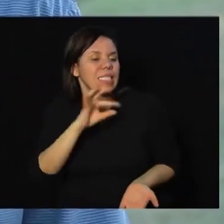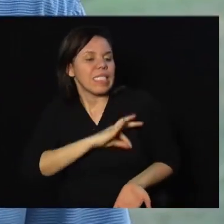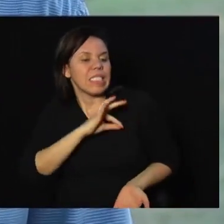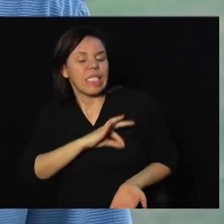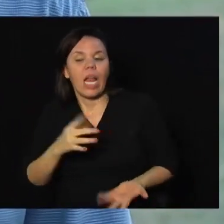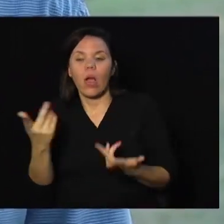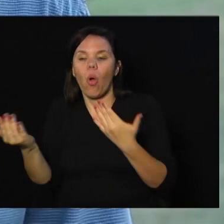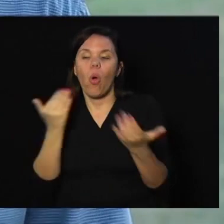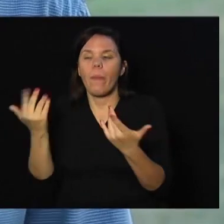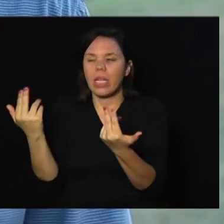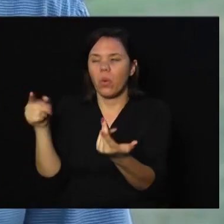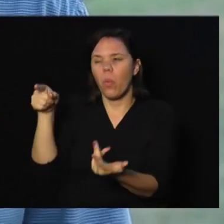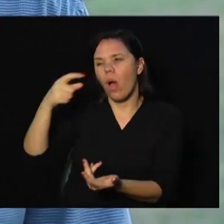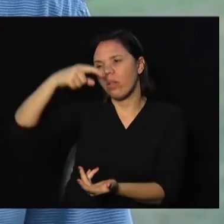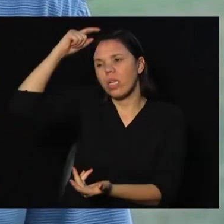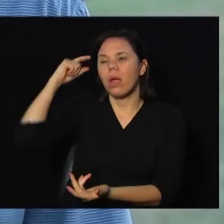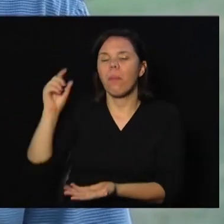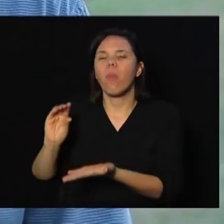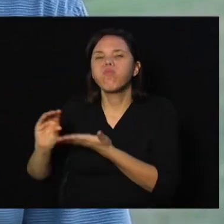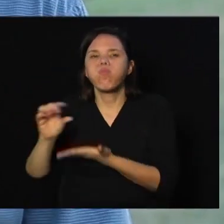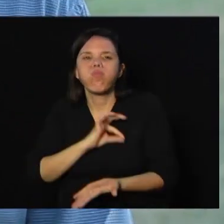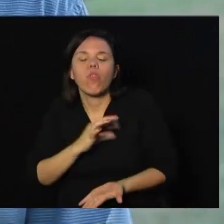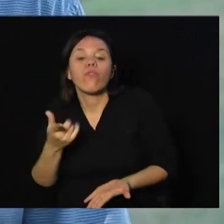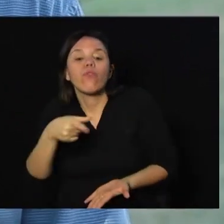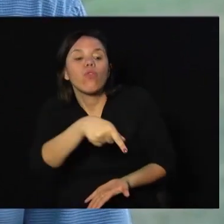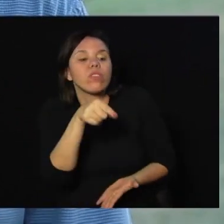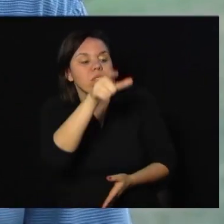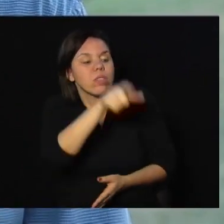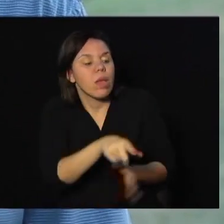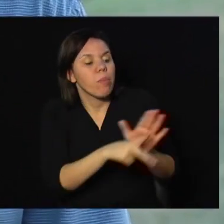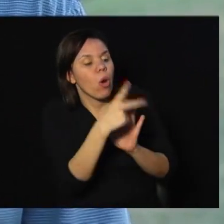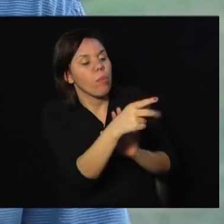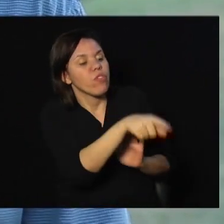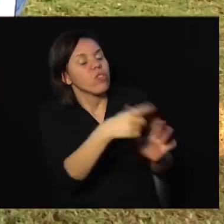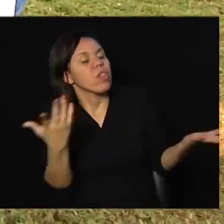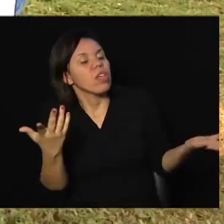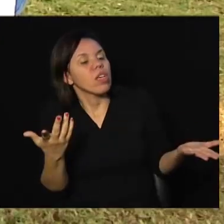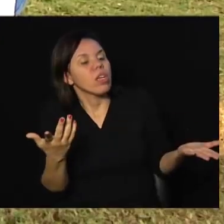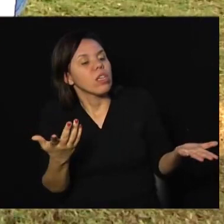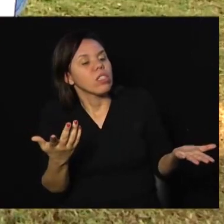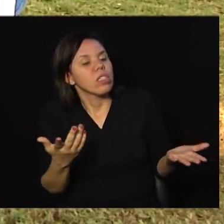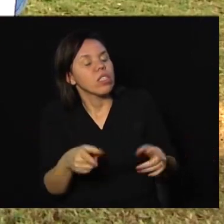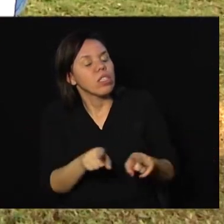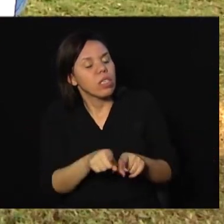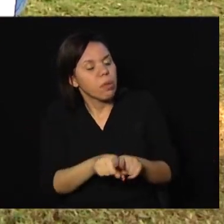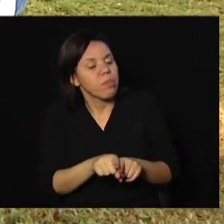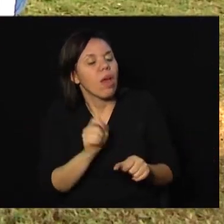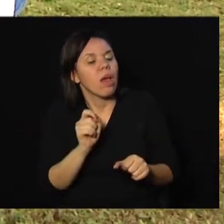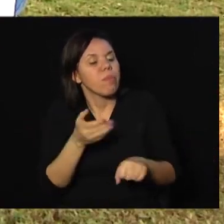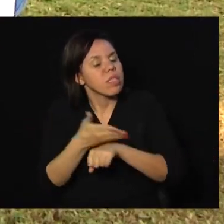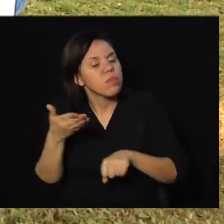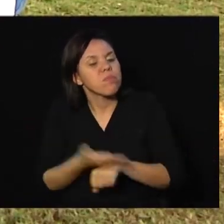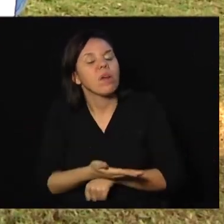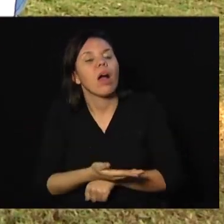do Neymar, hoje, você jogando, você acha que você jogaria em tão poucos clubes? Dá para imaginar fazer o